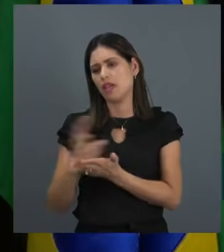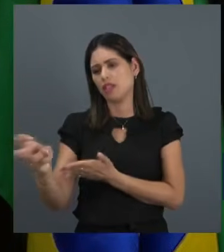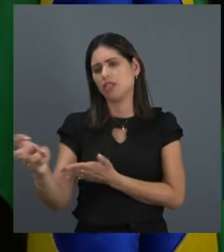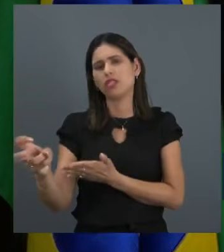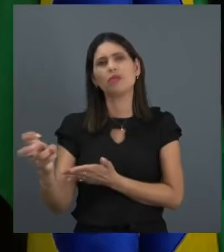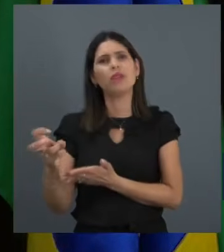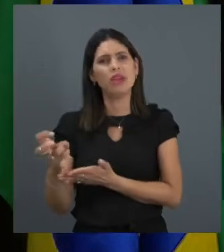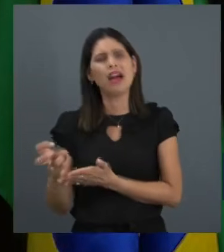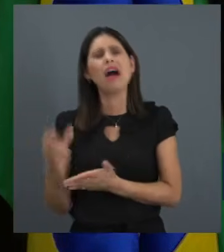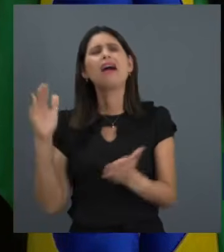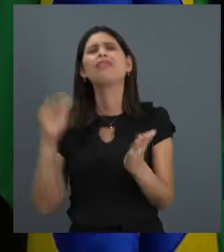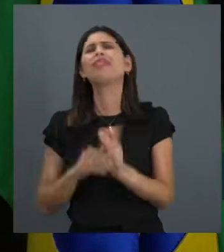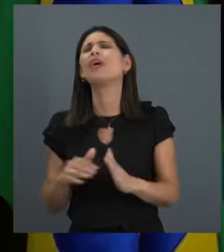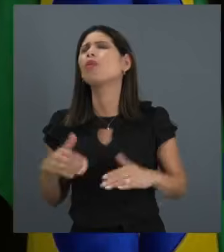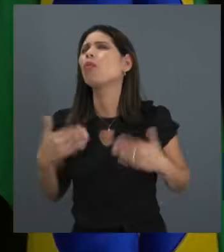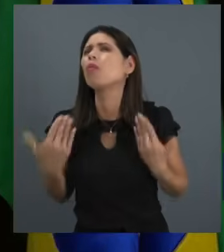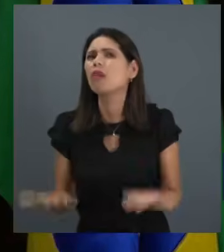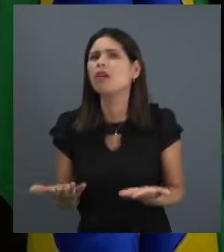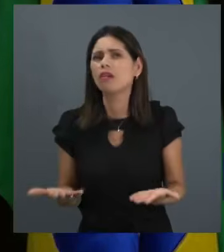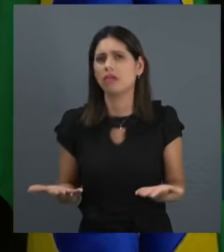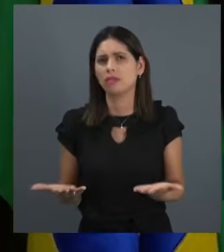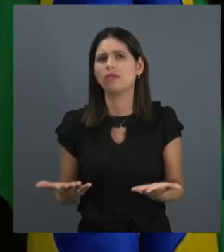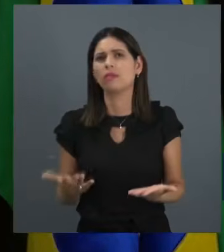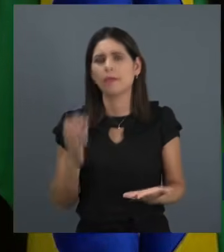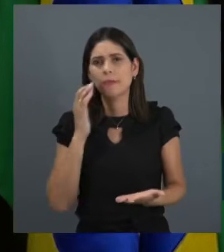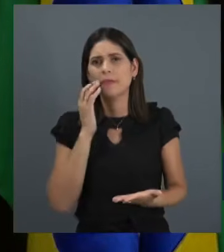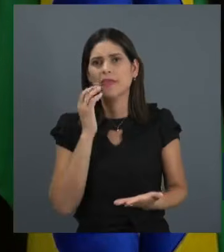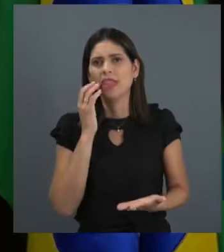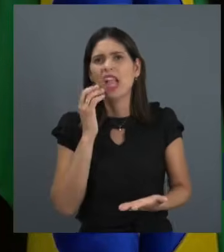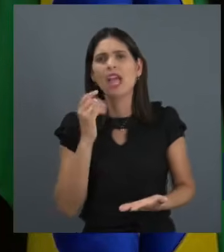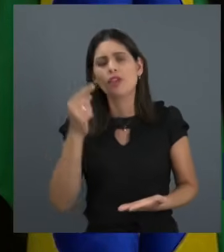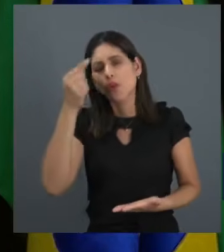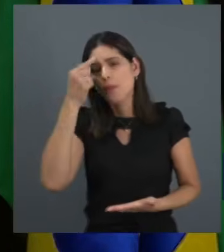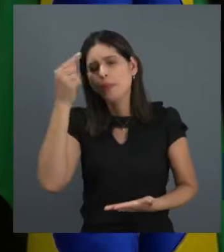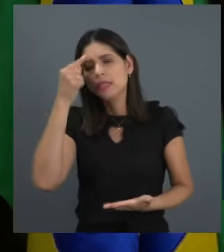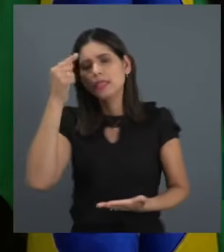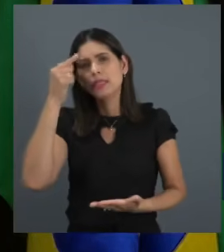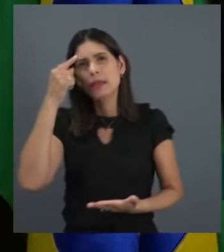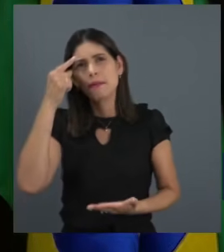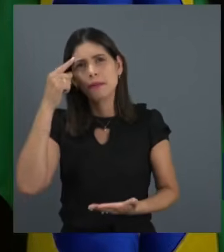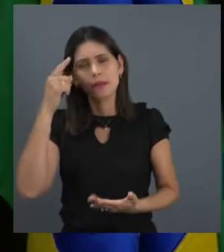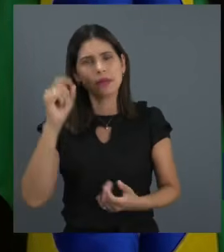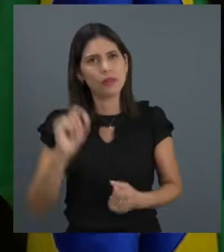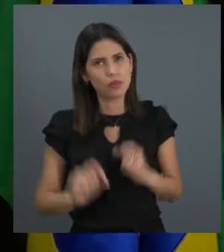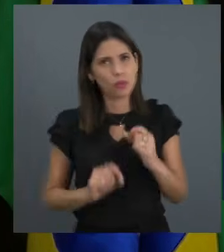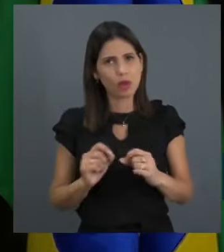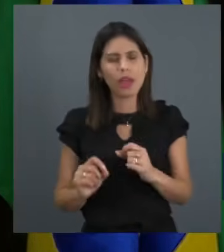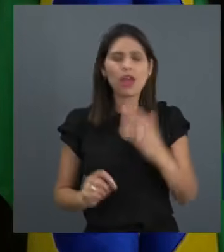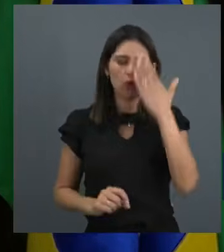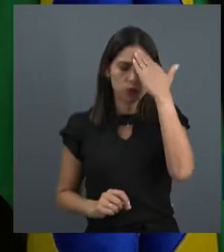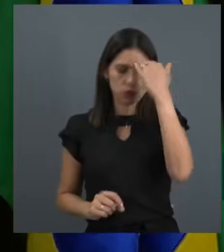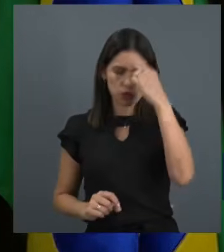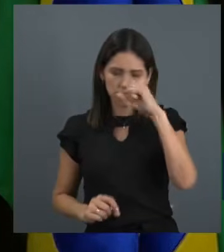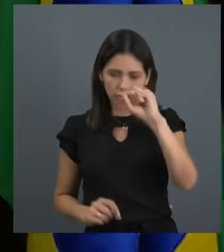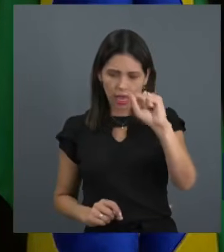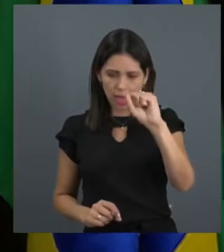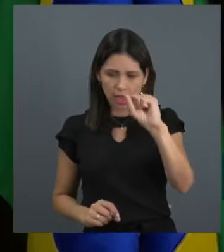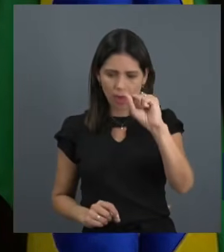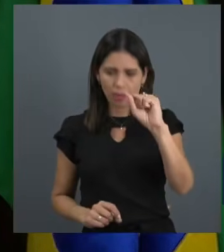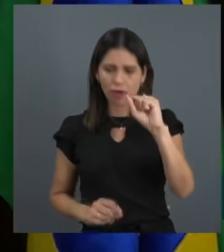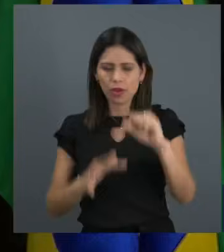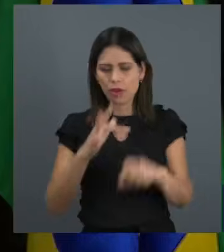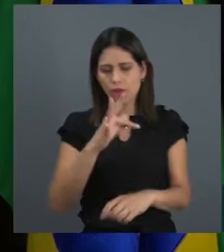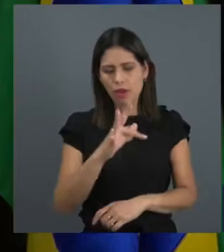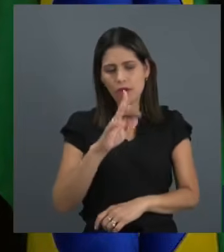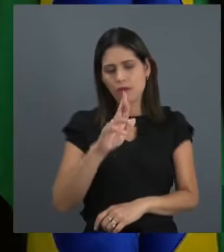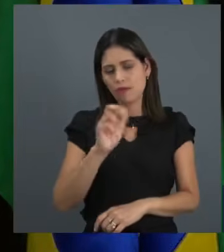quando, Brasil? Eu encerro com esse profundo pensamento sábio nos deixado por Francisco